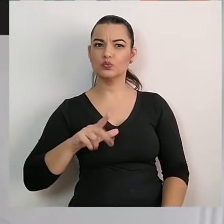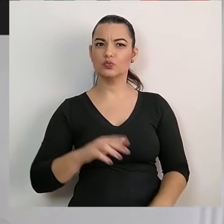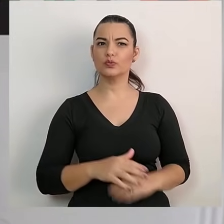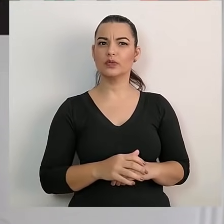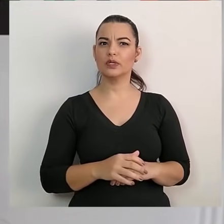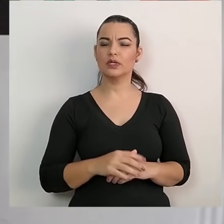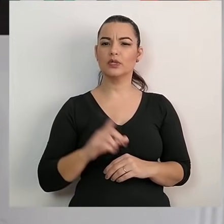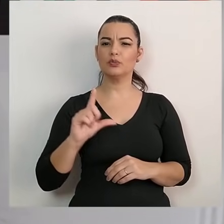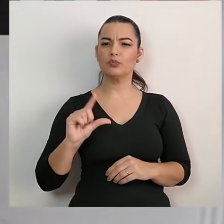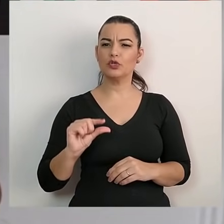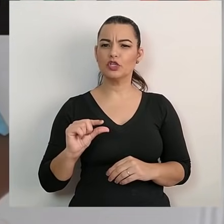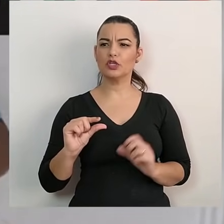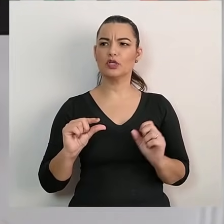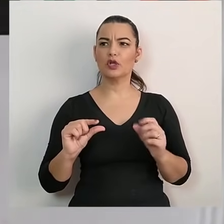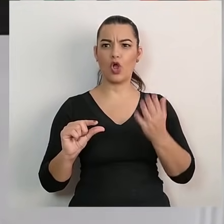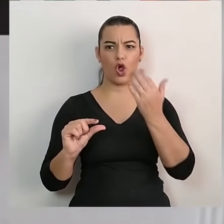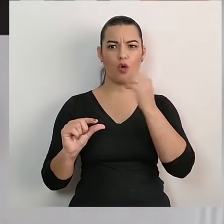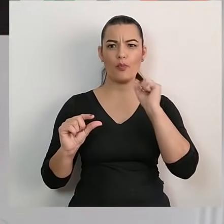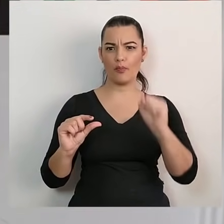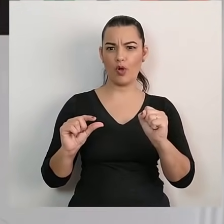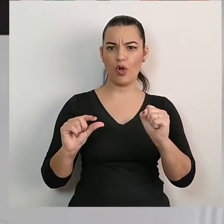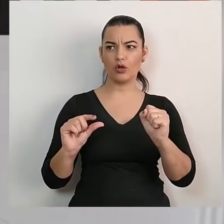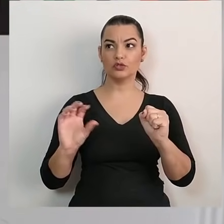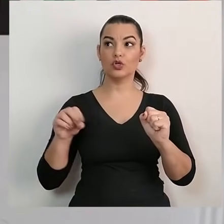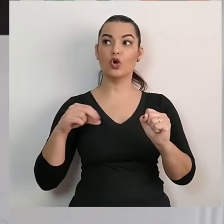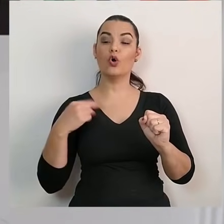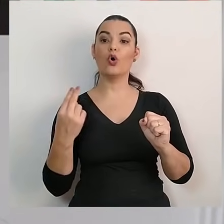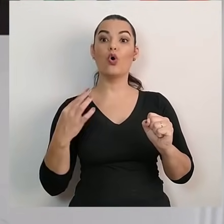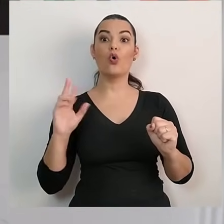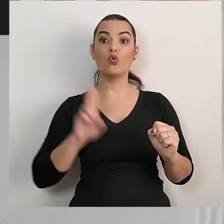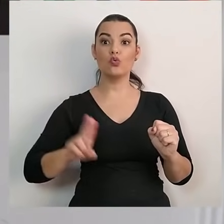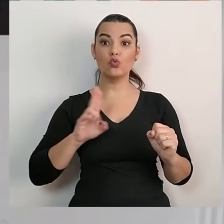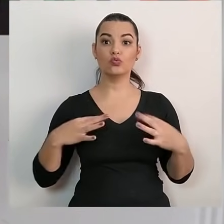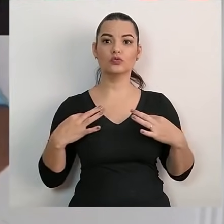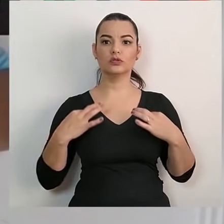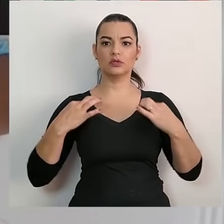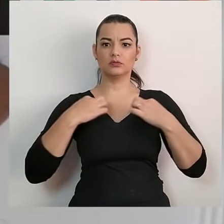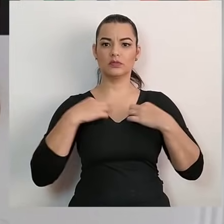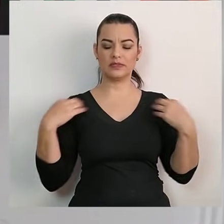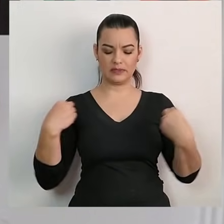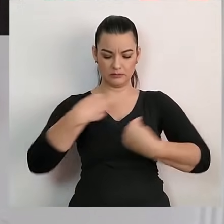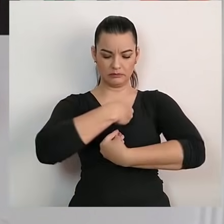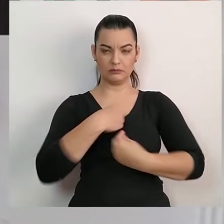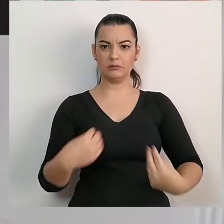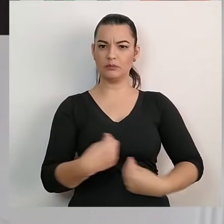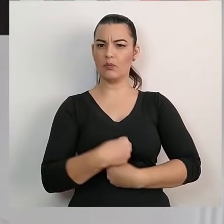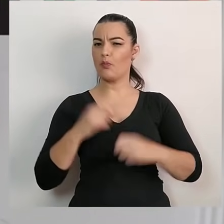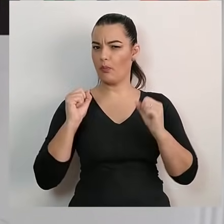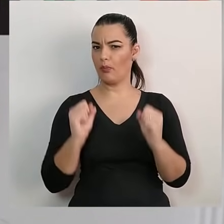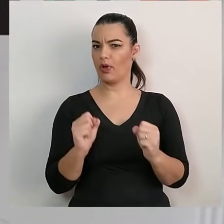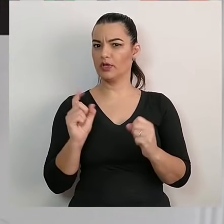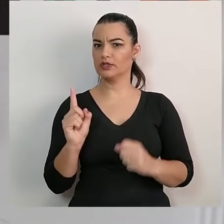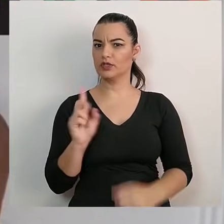comer? Nós podemos usar esse objeto? Usar como roupa?